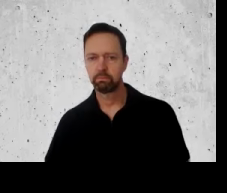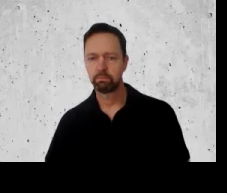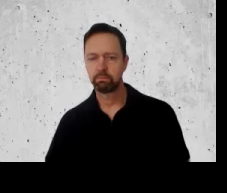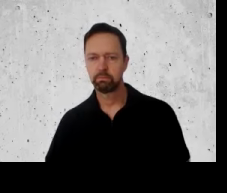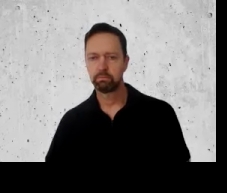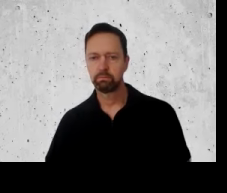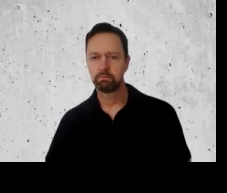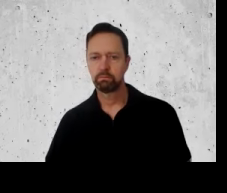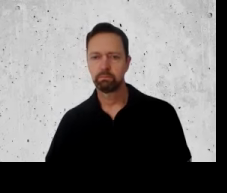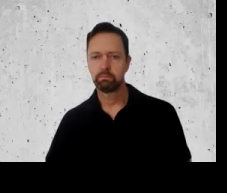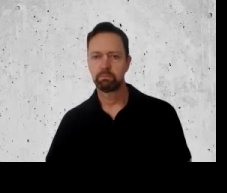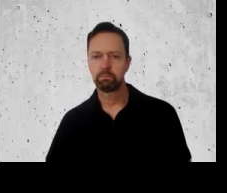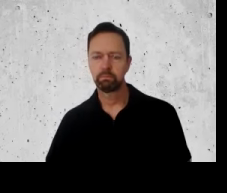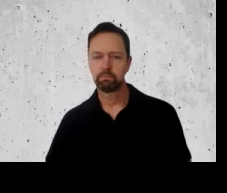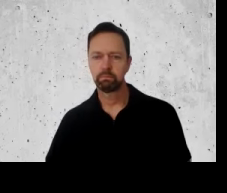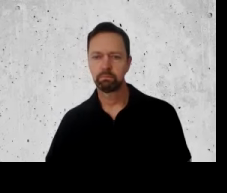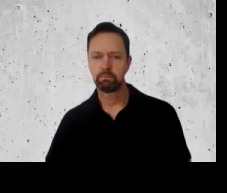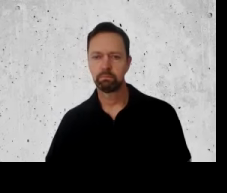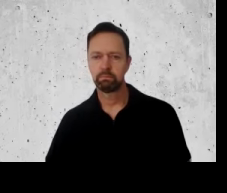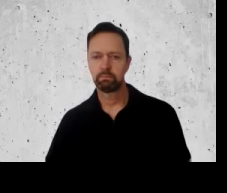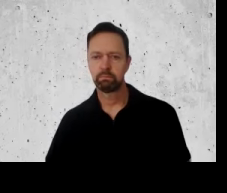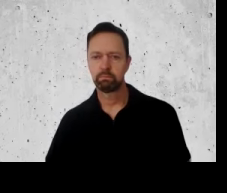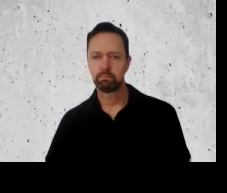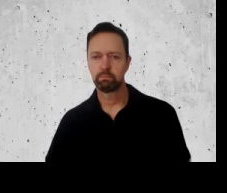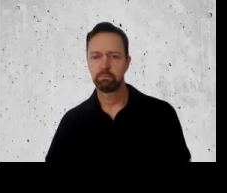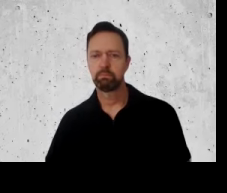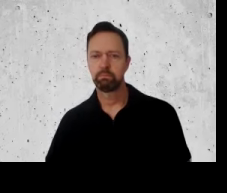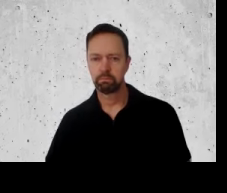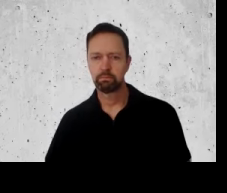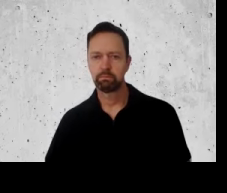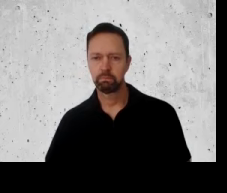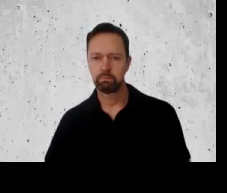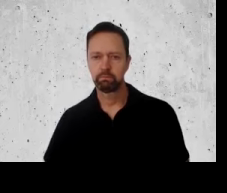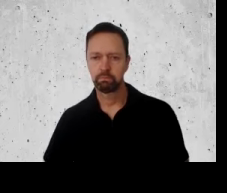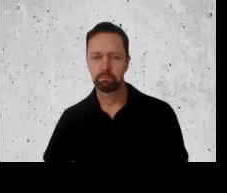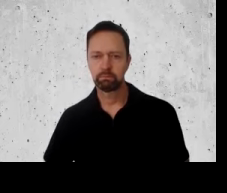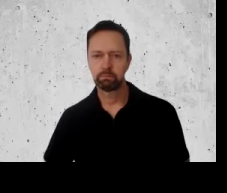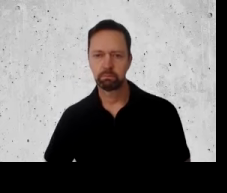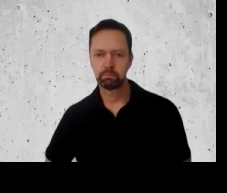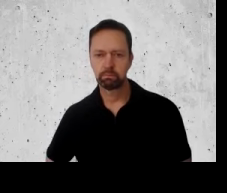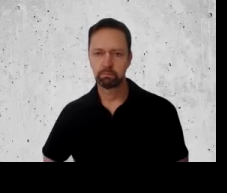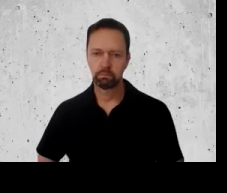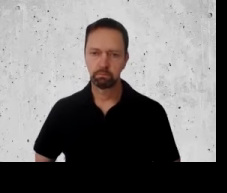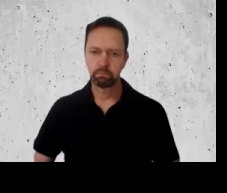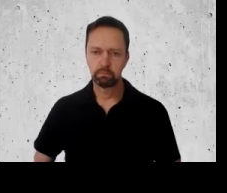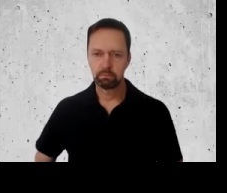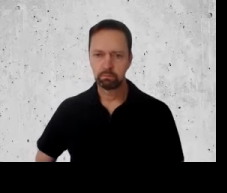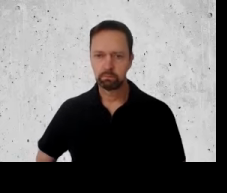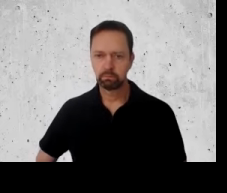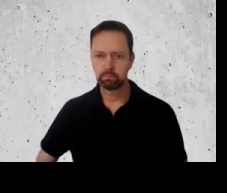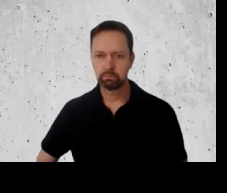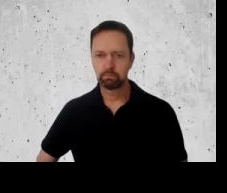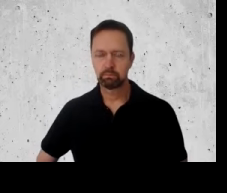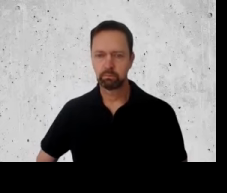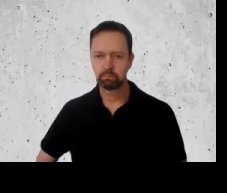estou estudando o Produto Interno Bruto Verde, que aí é trazer sobre uma outra perspectiva